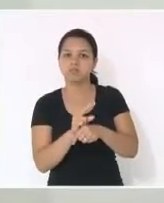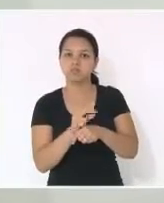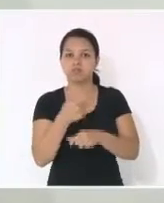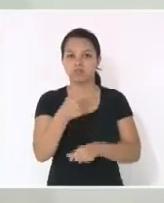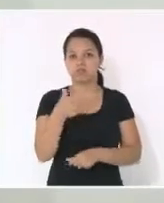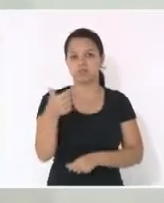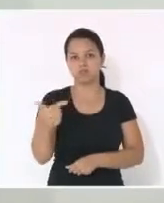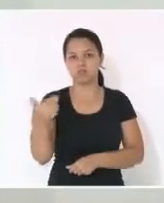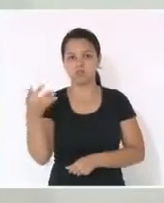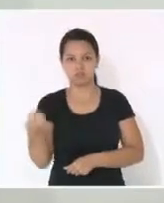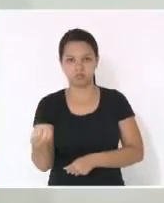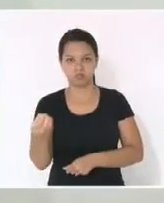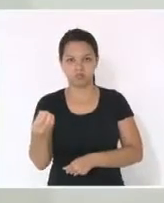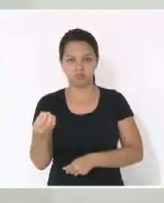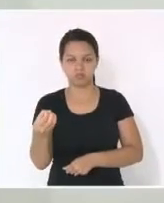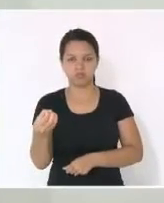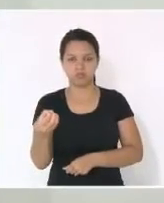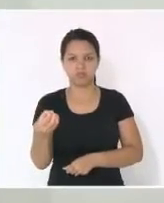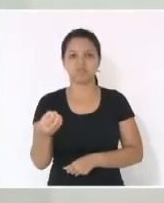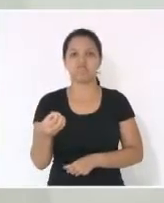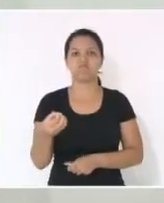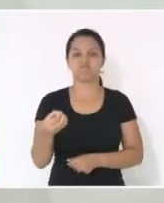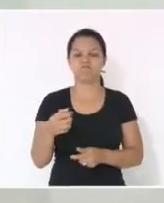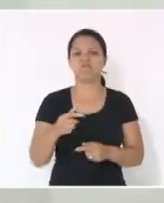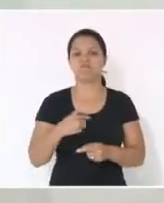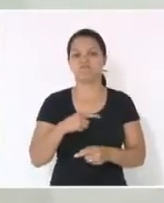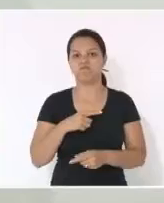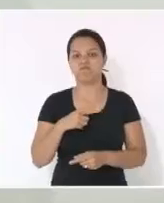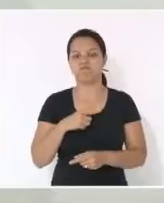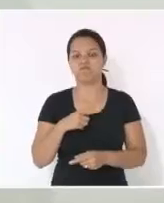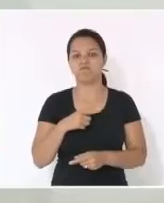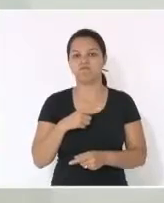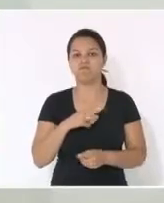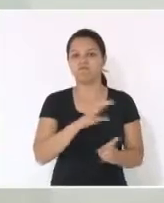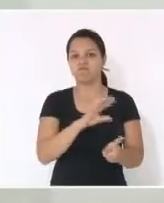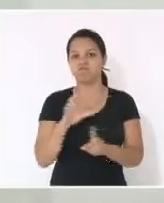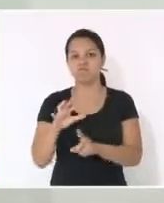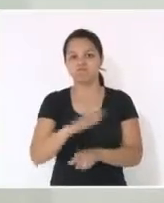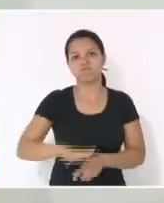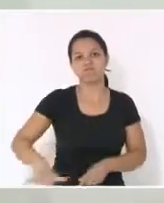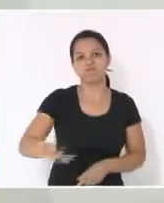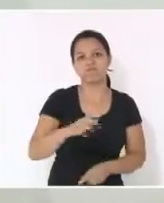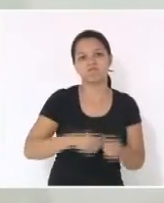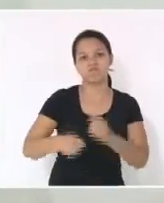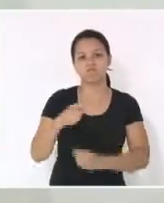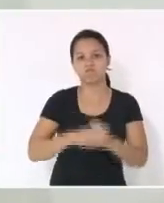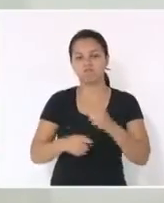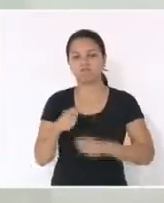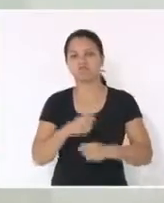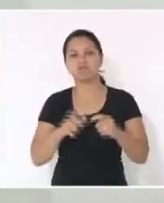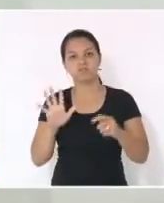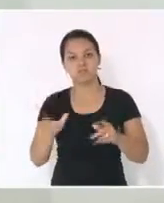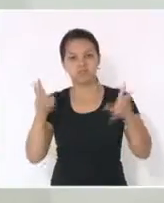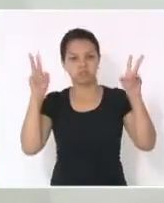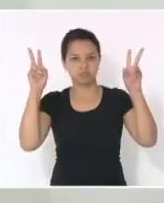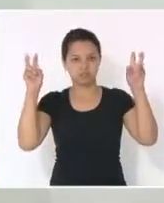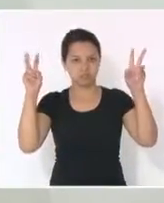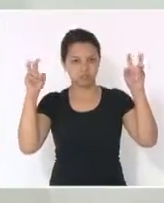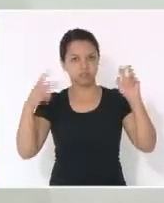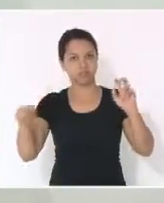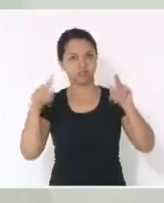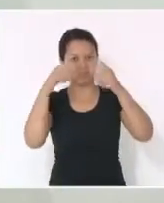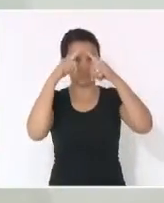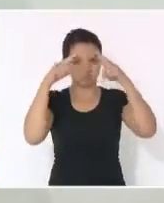e também dos trabalhadores de santa catarina já foi tema que o deputado neodi saretta agora do deputado darci de